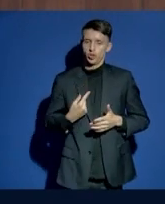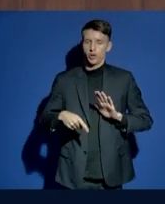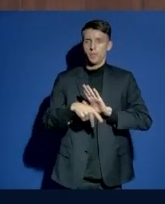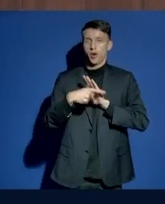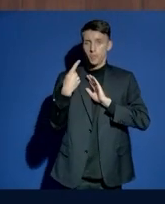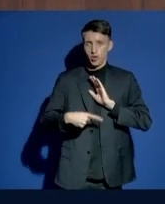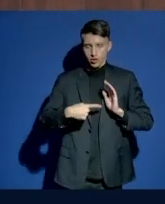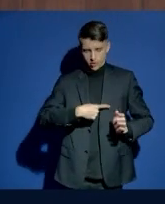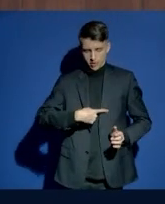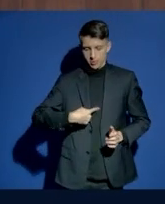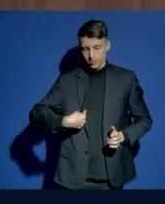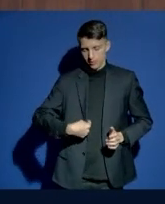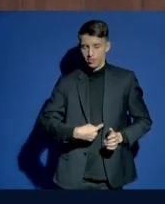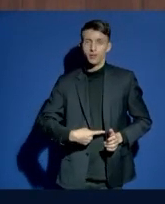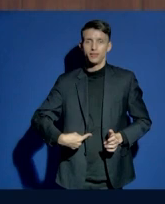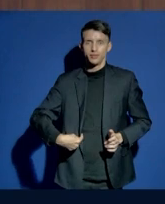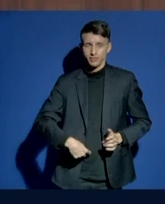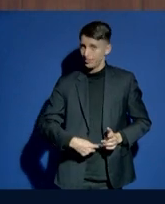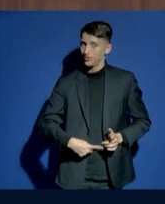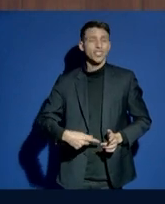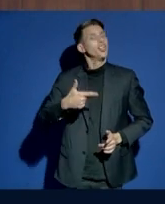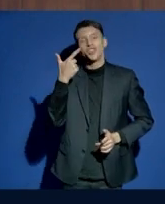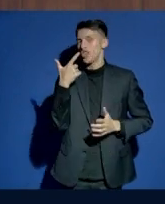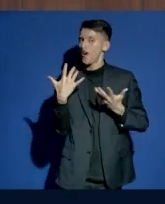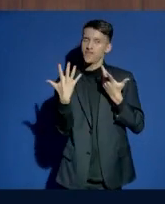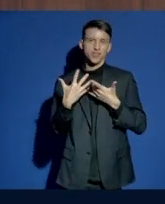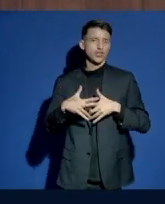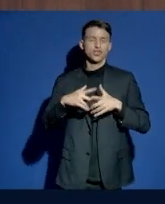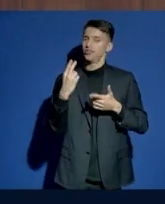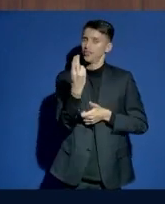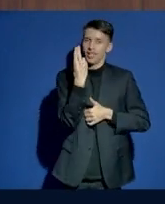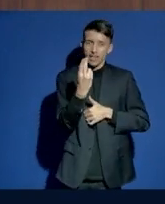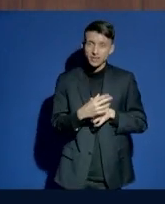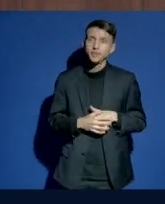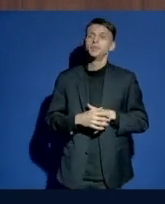funcionaria se não fossem os micro-organismos. O nosso sistema